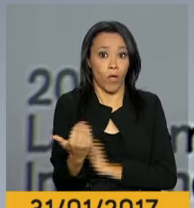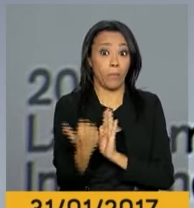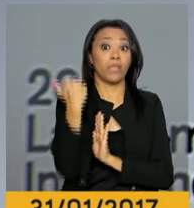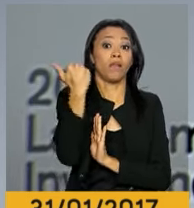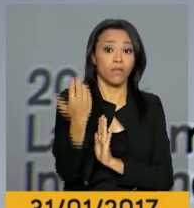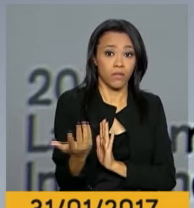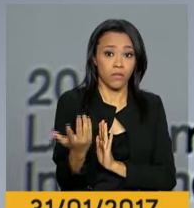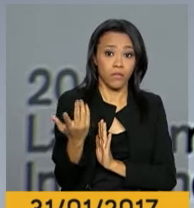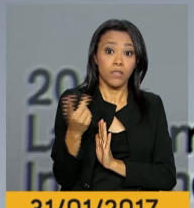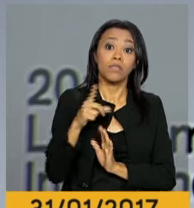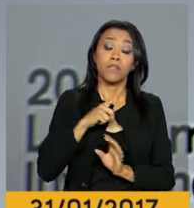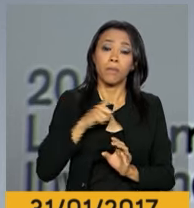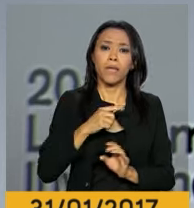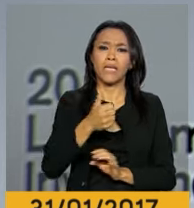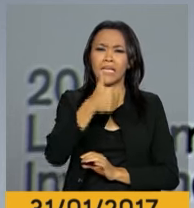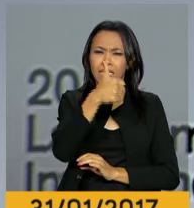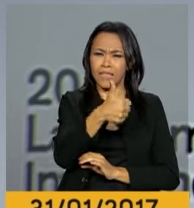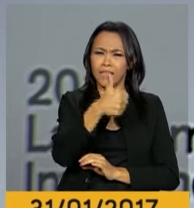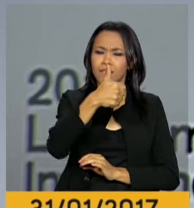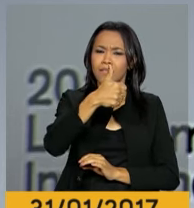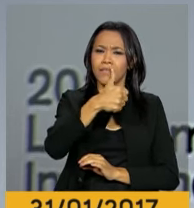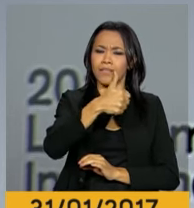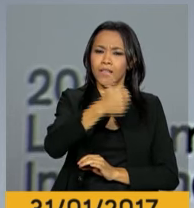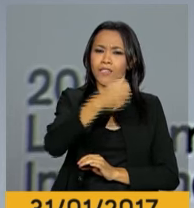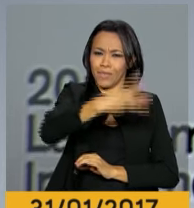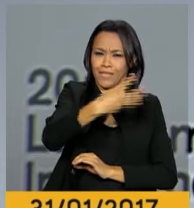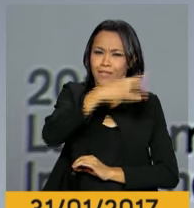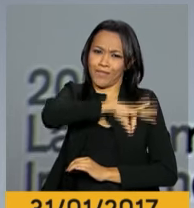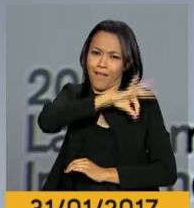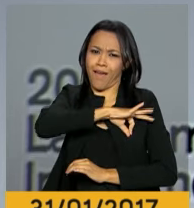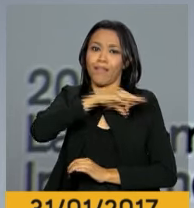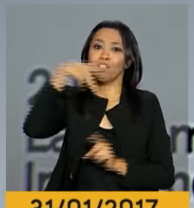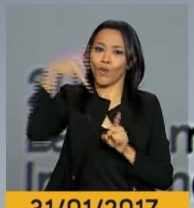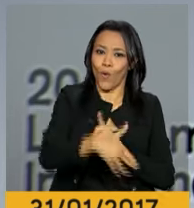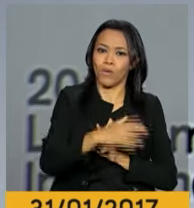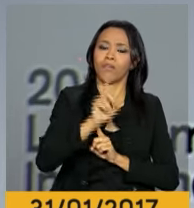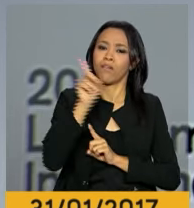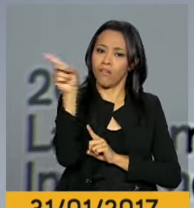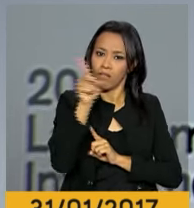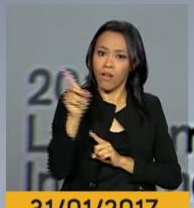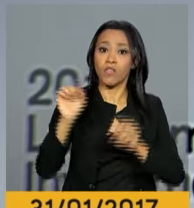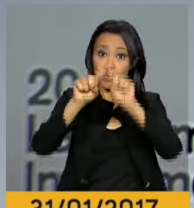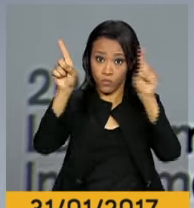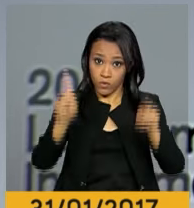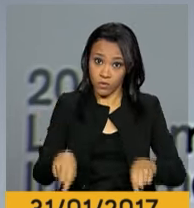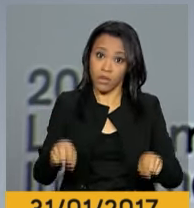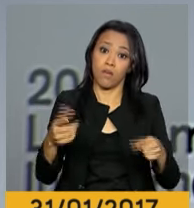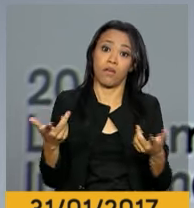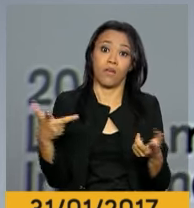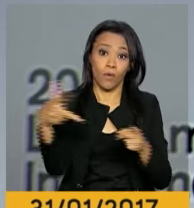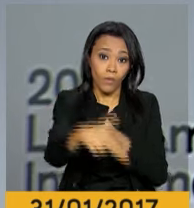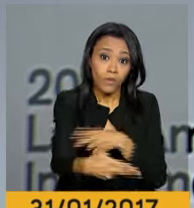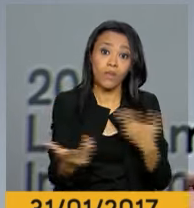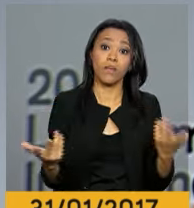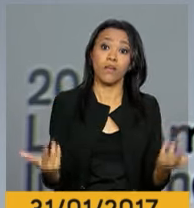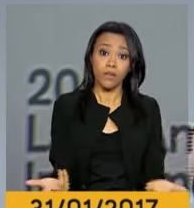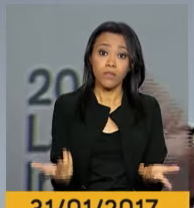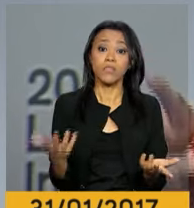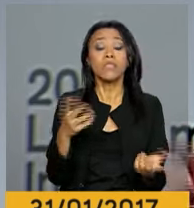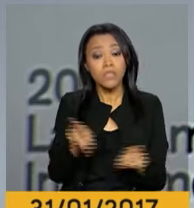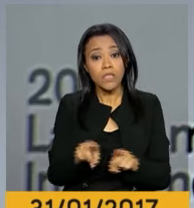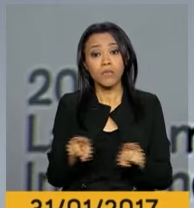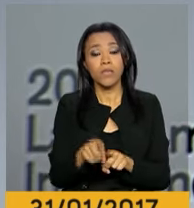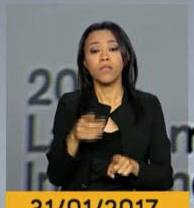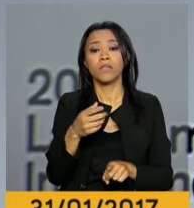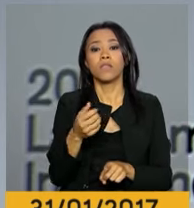o chamado 13º salário e e e dos dos dos Funcionários Públicos e e das dos pensionistas que